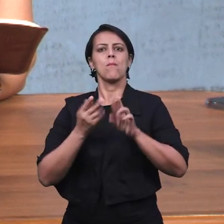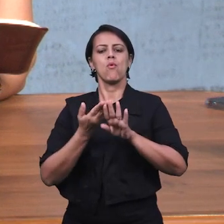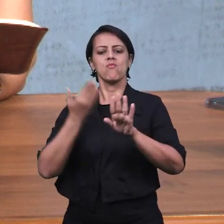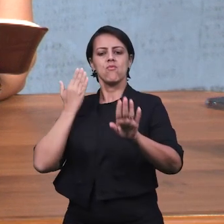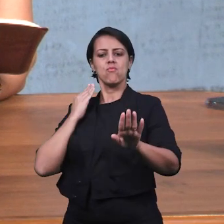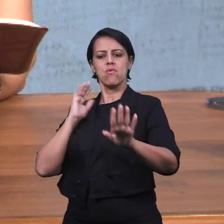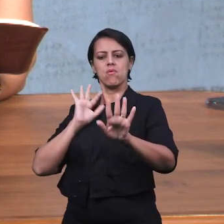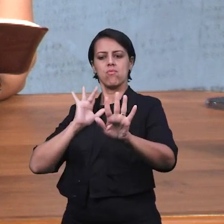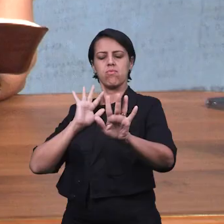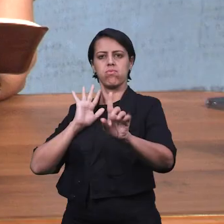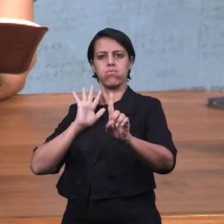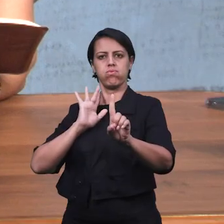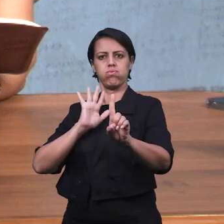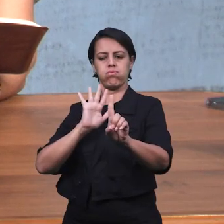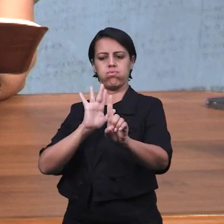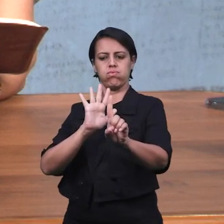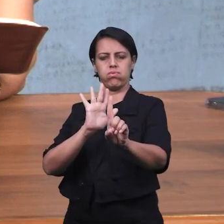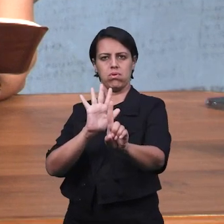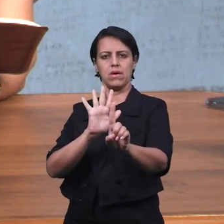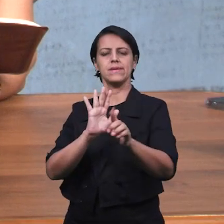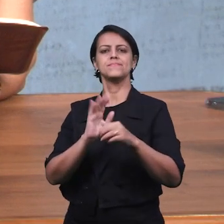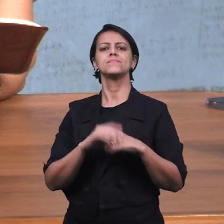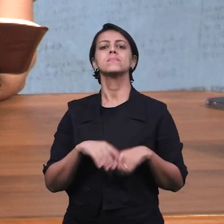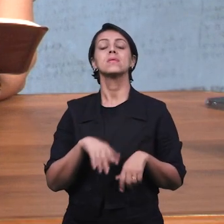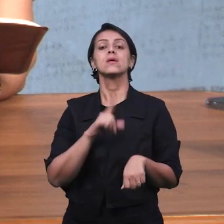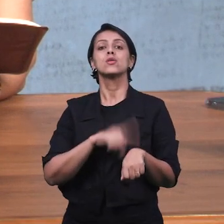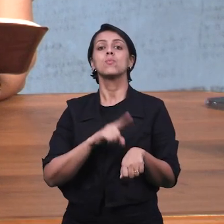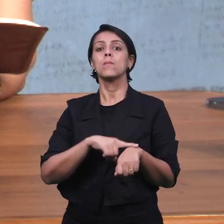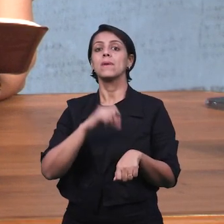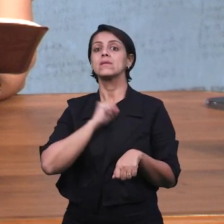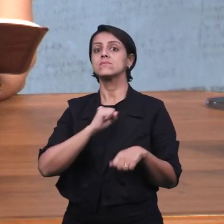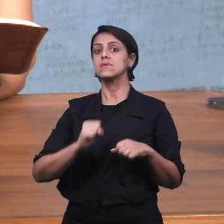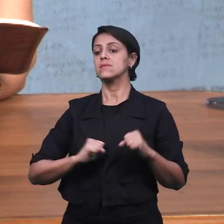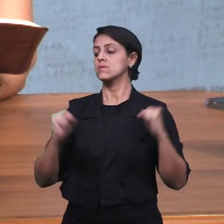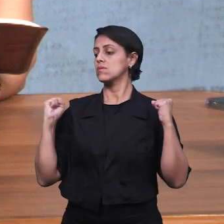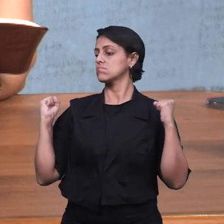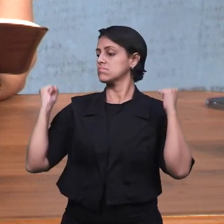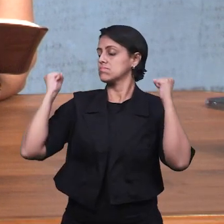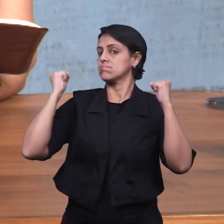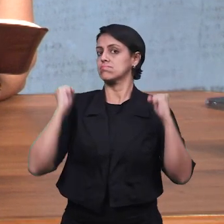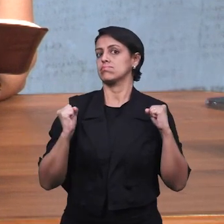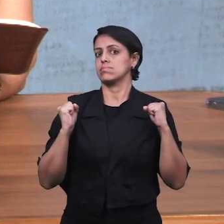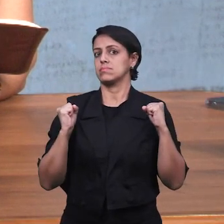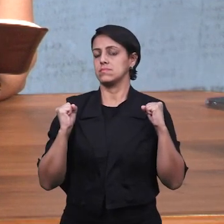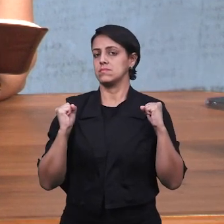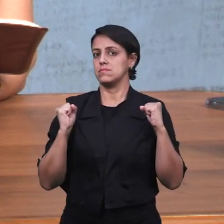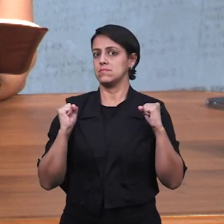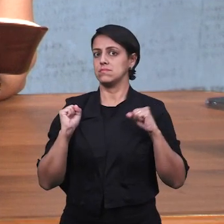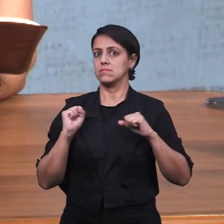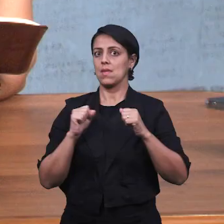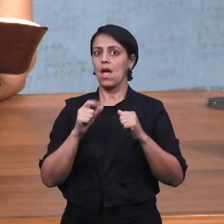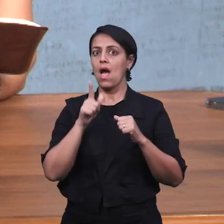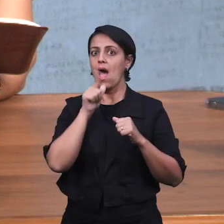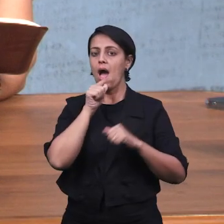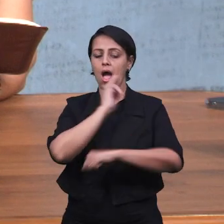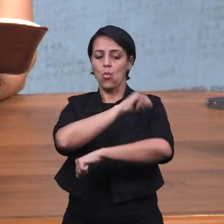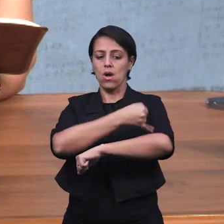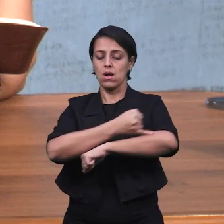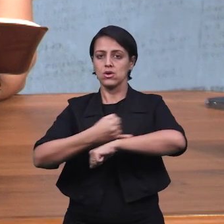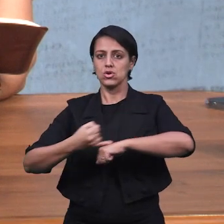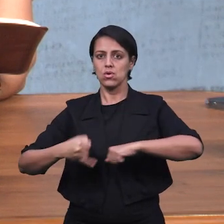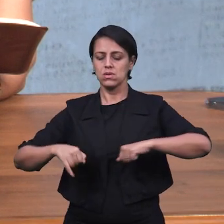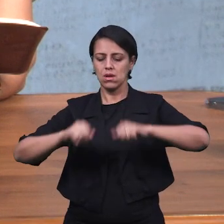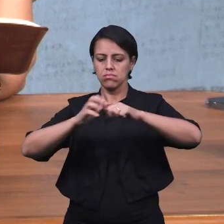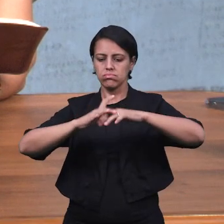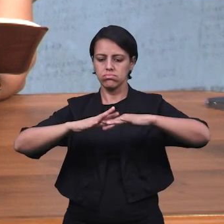E quando os que levavam a arca chegaram até ao Jordão, E os pés dos sacerdotes